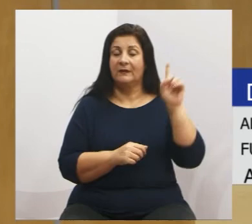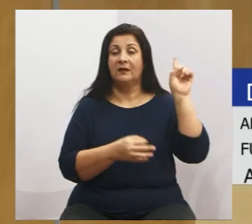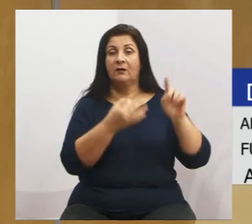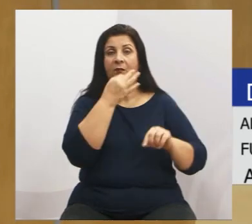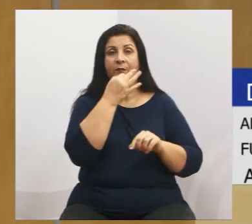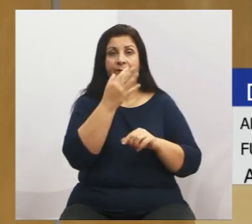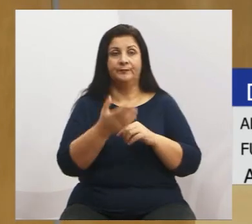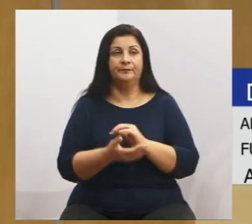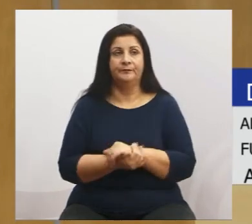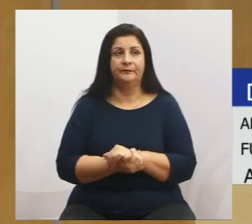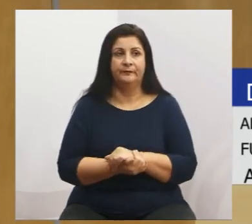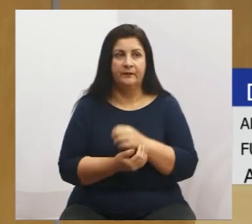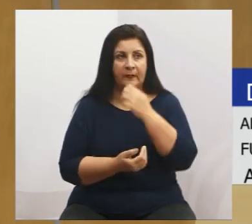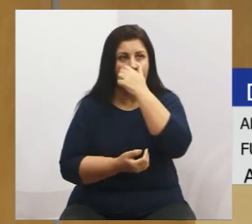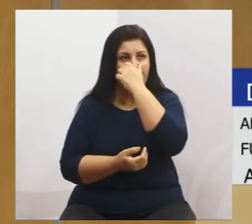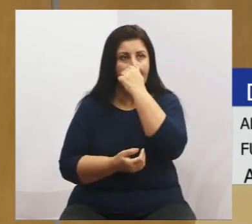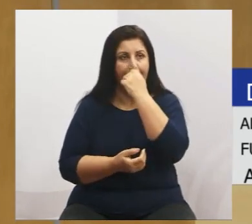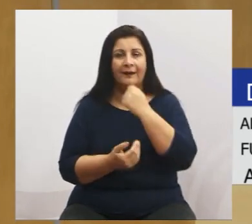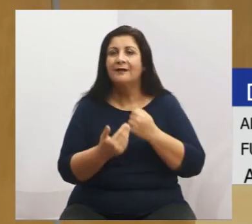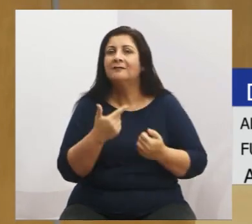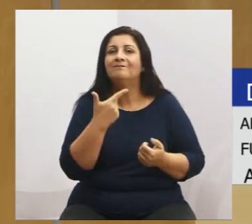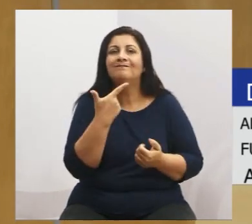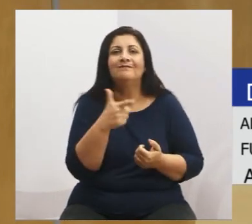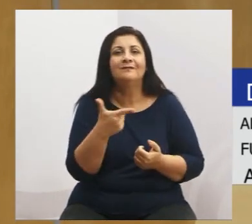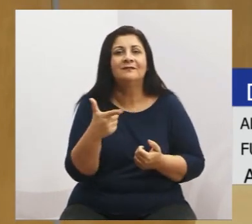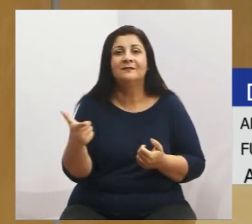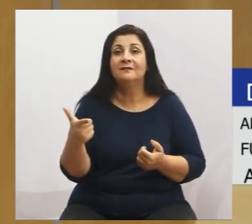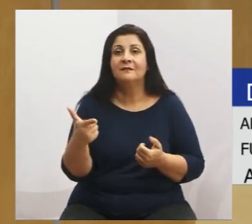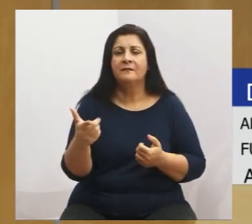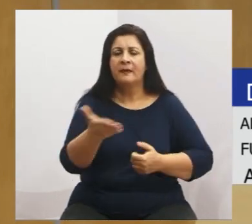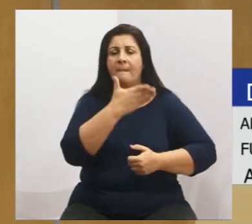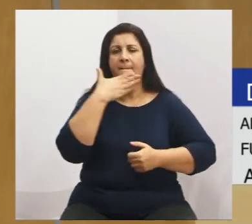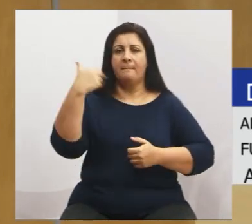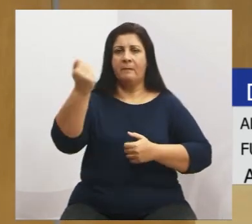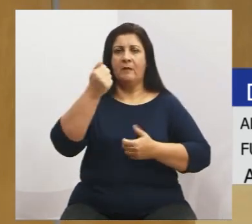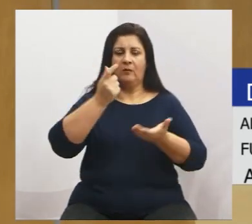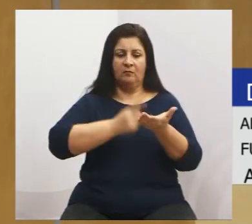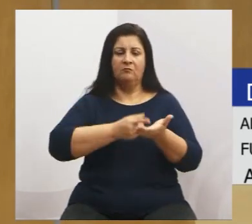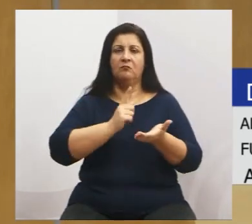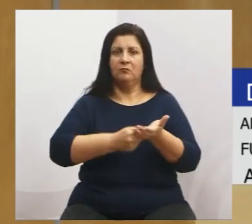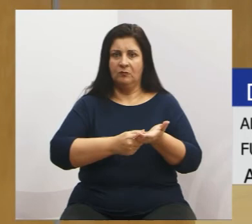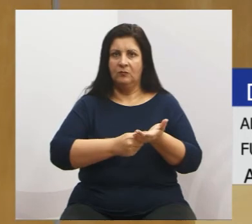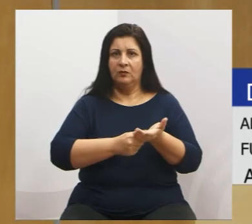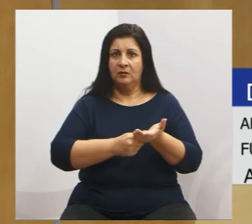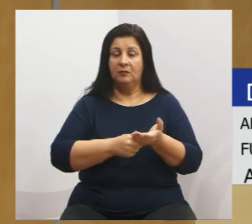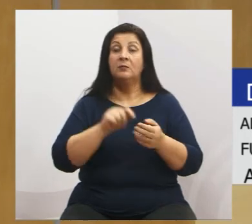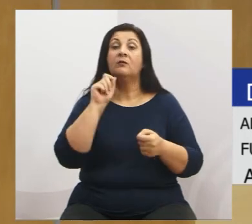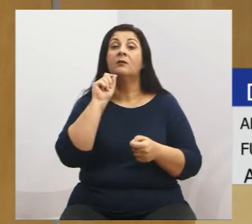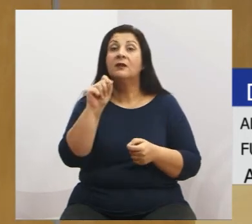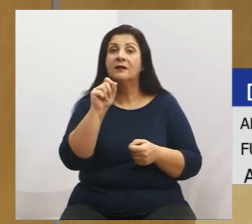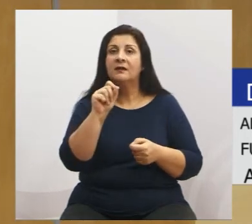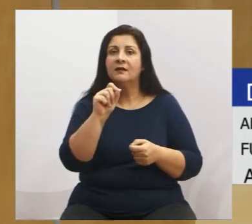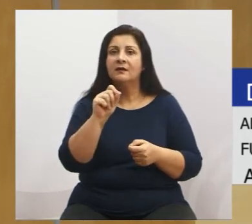Dude, aqui, não existe melhor programa social do que a geração de emprego.